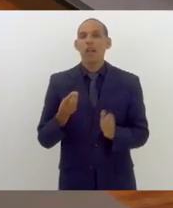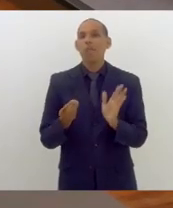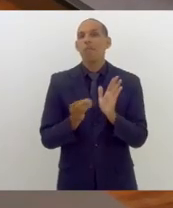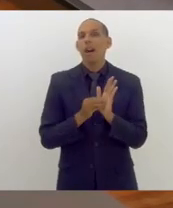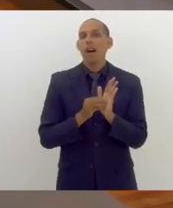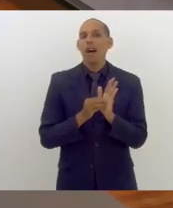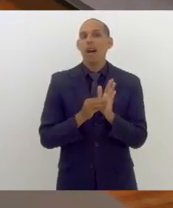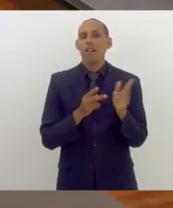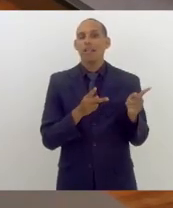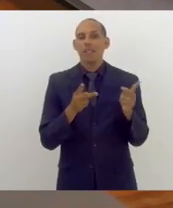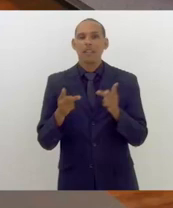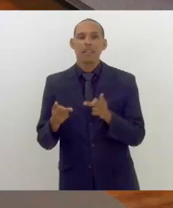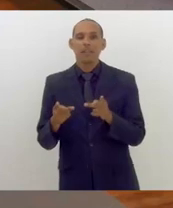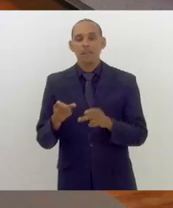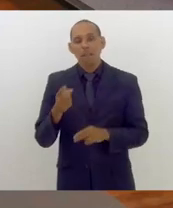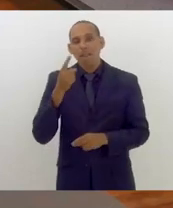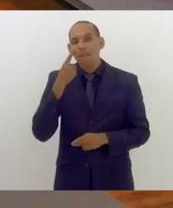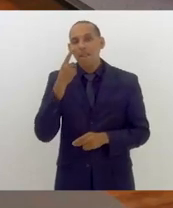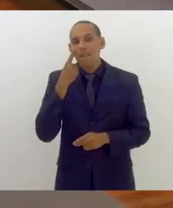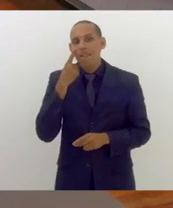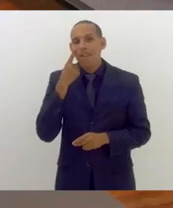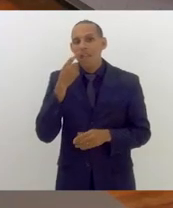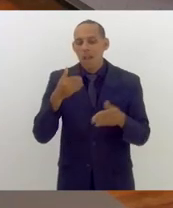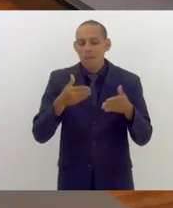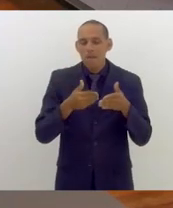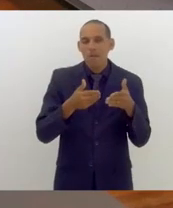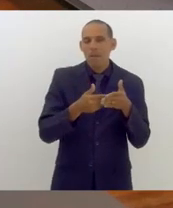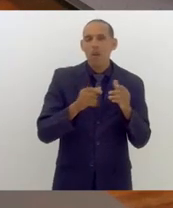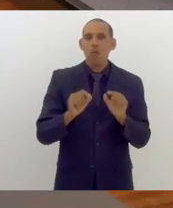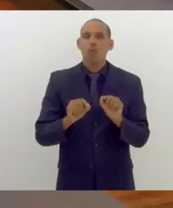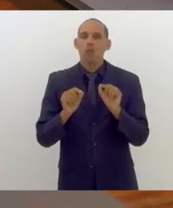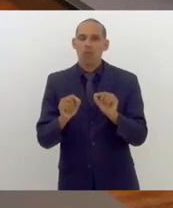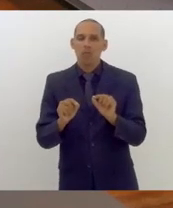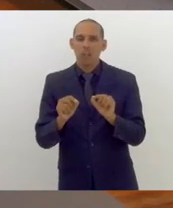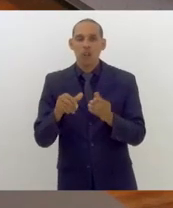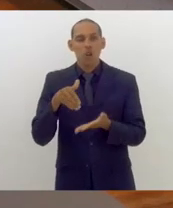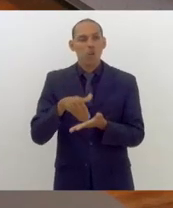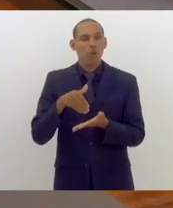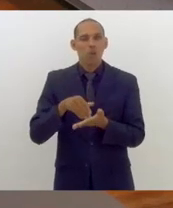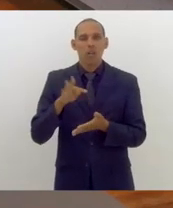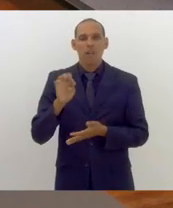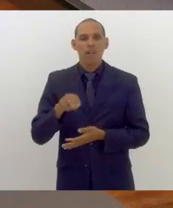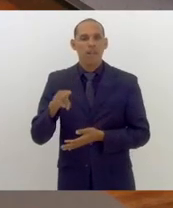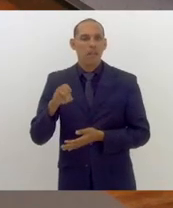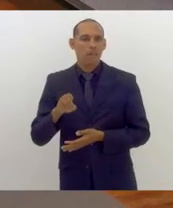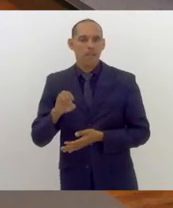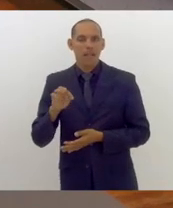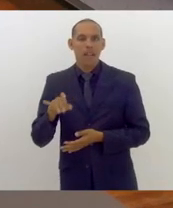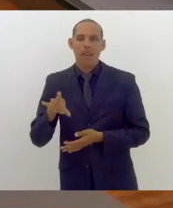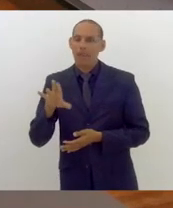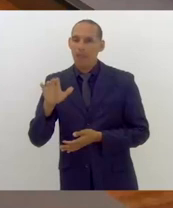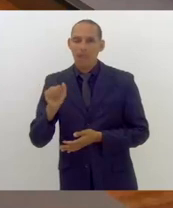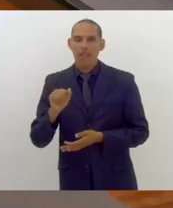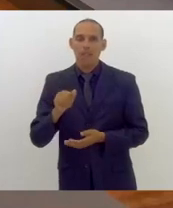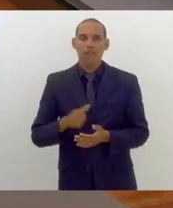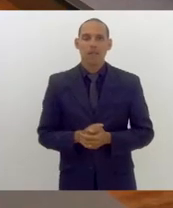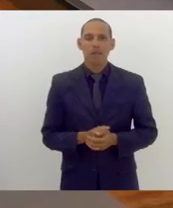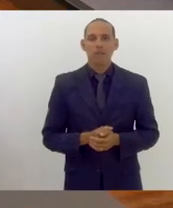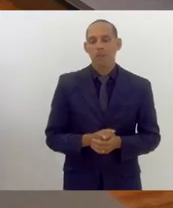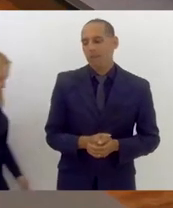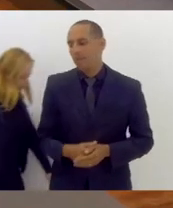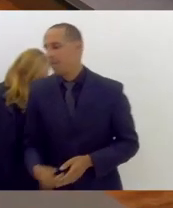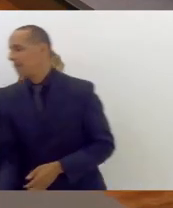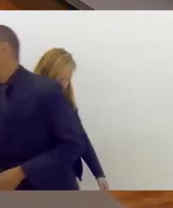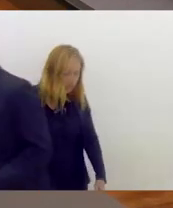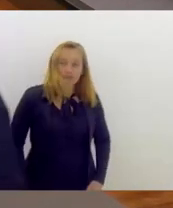visita para ver de perto a instalação dessa última termelétrica que estão sendo construída a informação